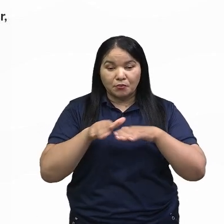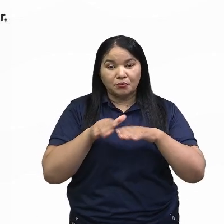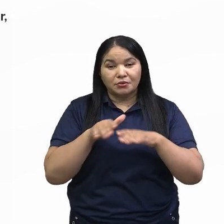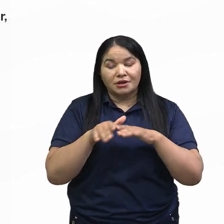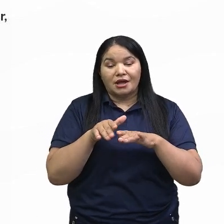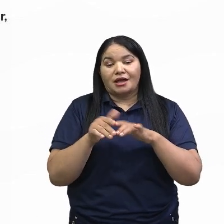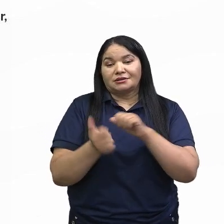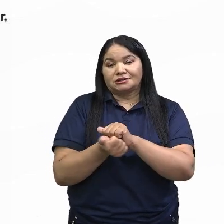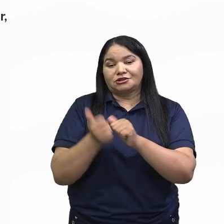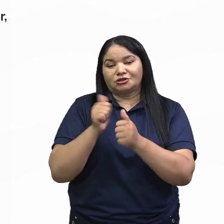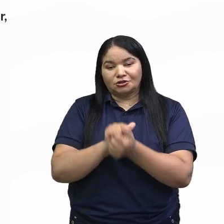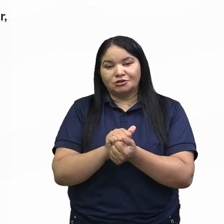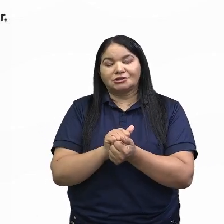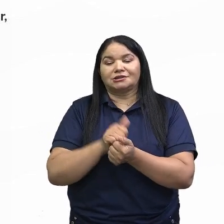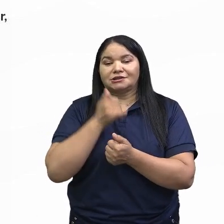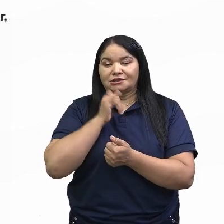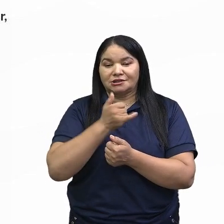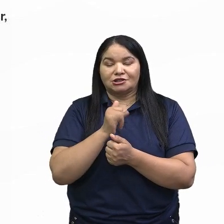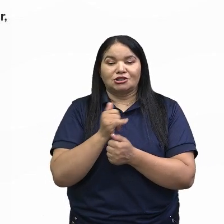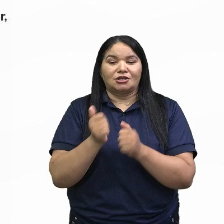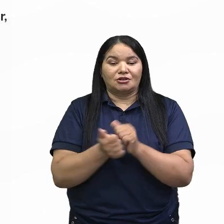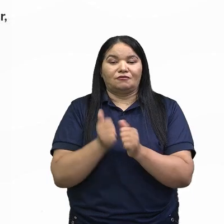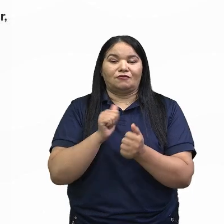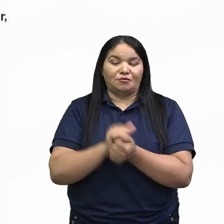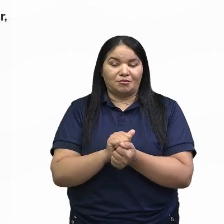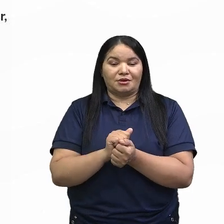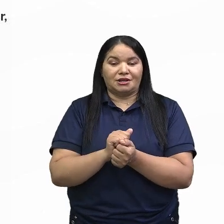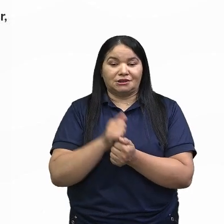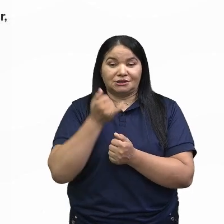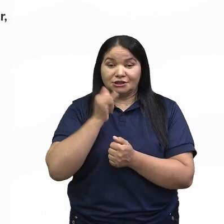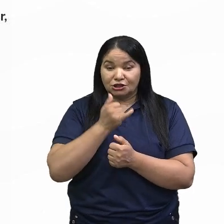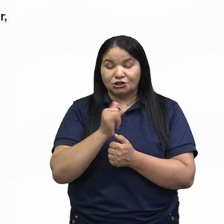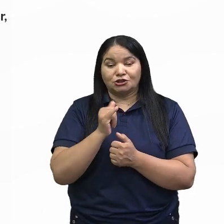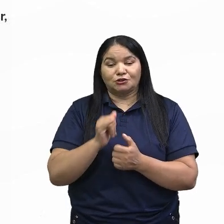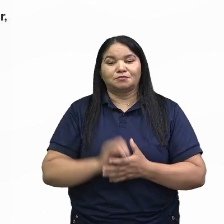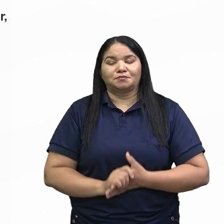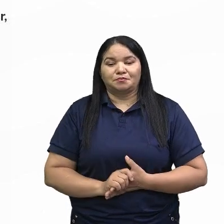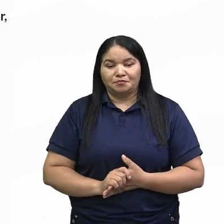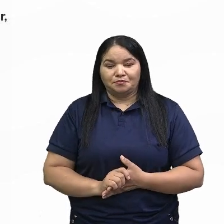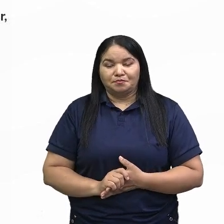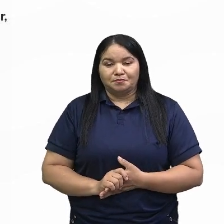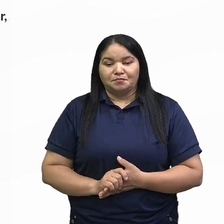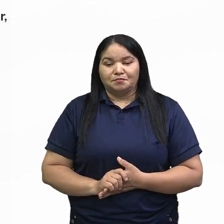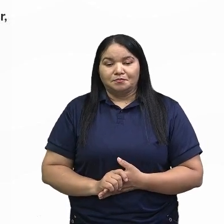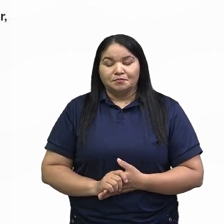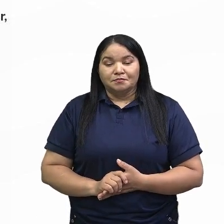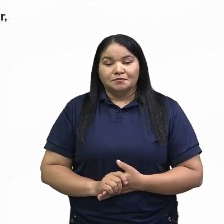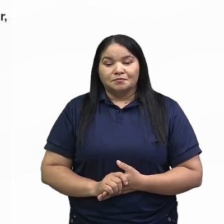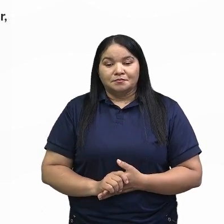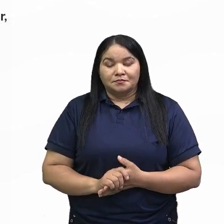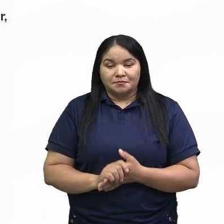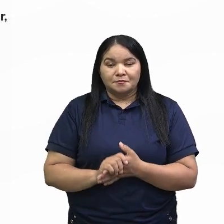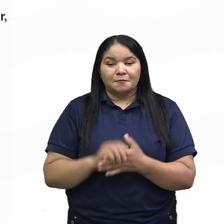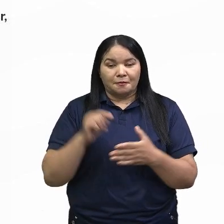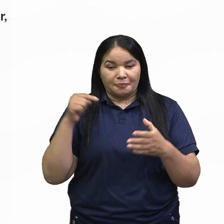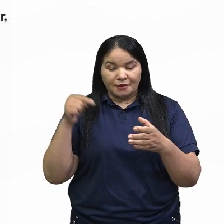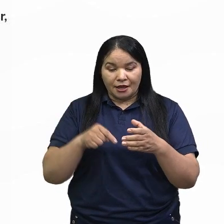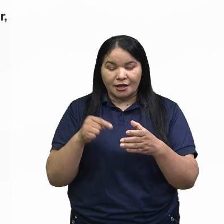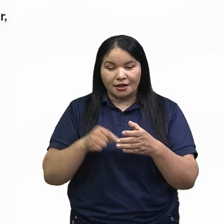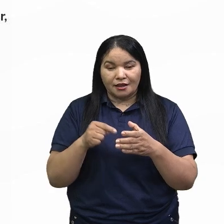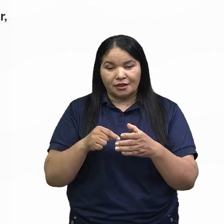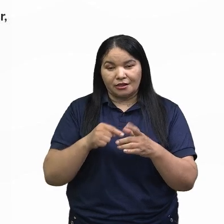em energia mecânica e depois é transformada em energia elétrica. A energia gerada por essa